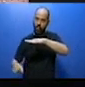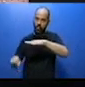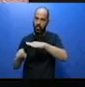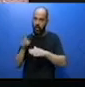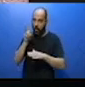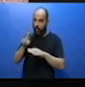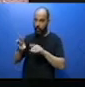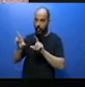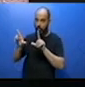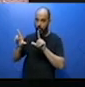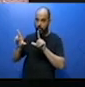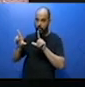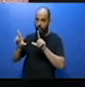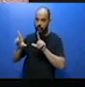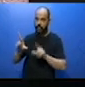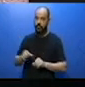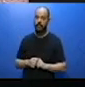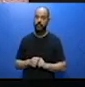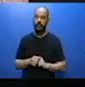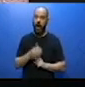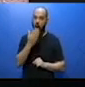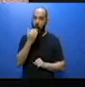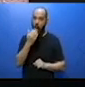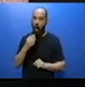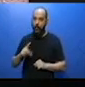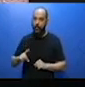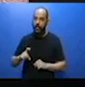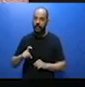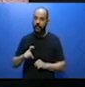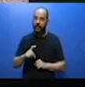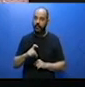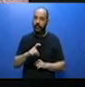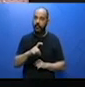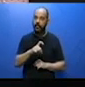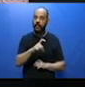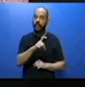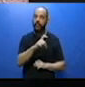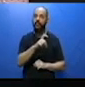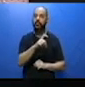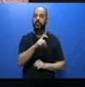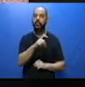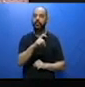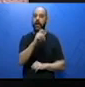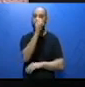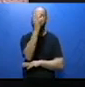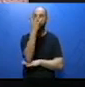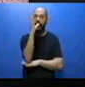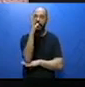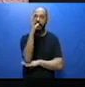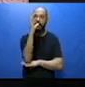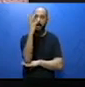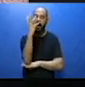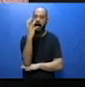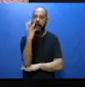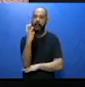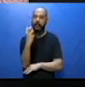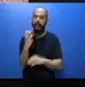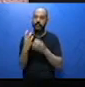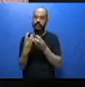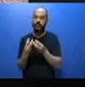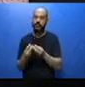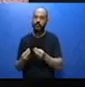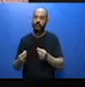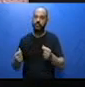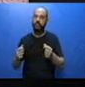alimentando desses dejetos, restos de plantas, de animais, e ao mesmo tempo